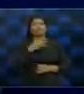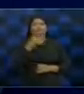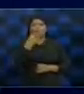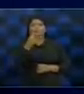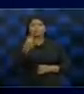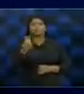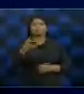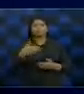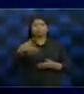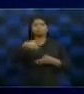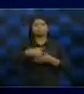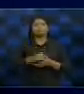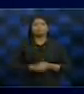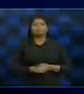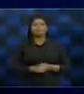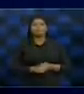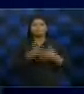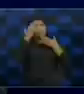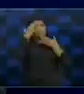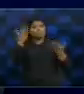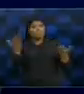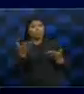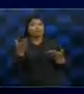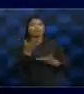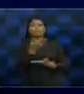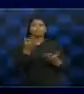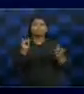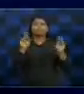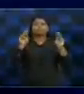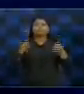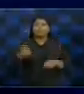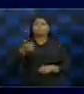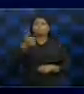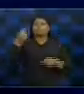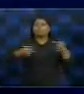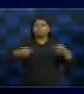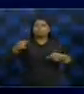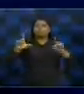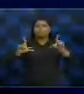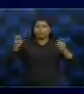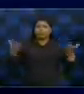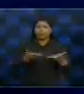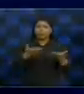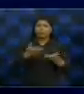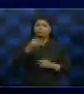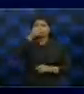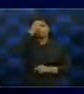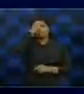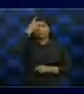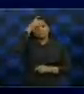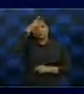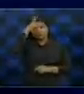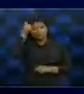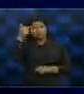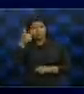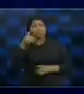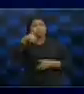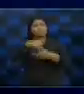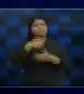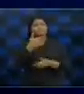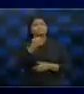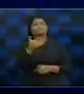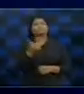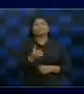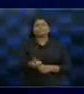obrigado, candidatos. Termina aqui o primeiro debate na TV entre os candidatos à Prefeitura de Manaus no segundo turno das eleições